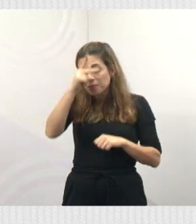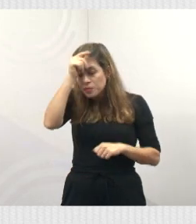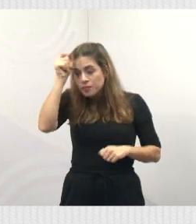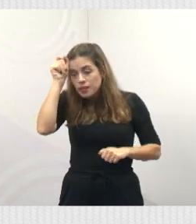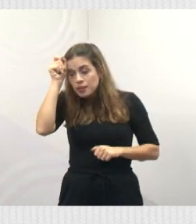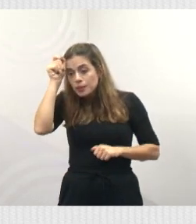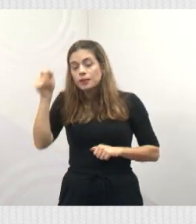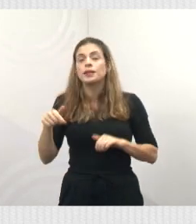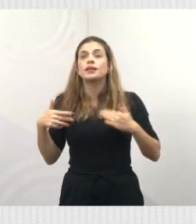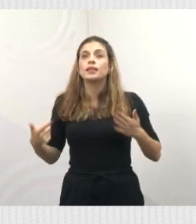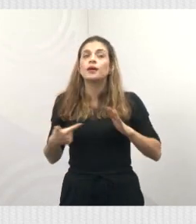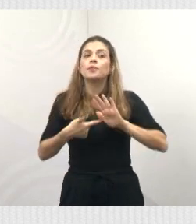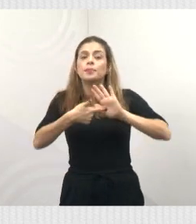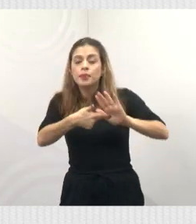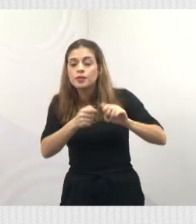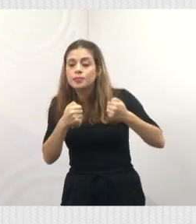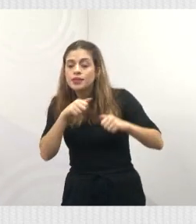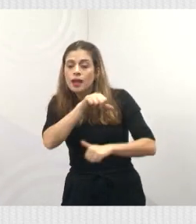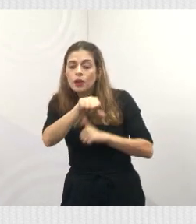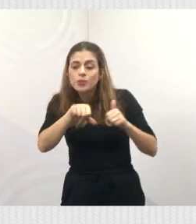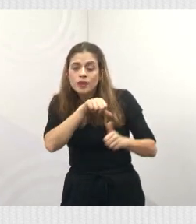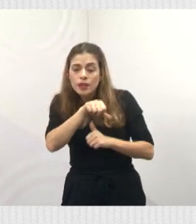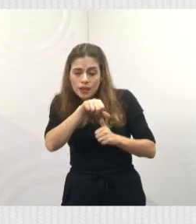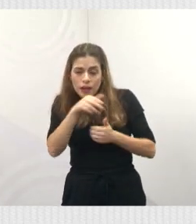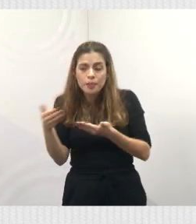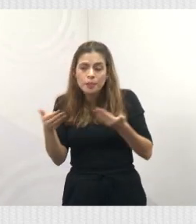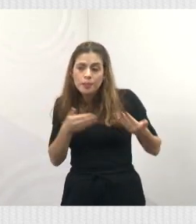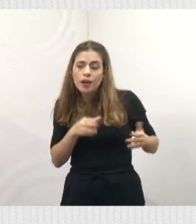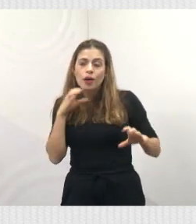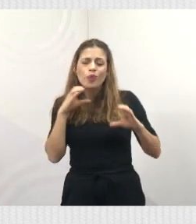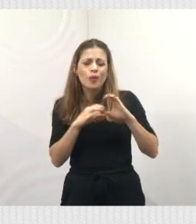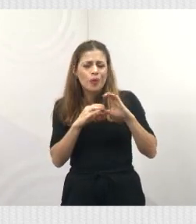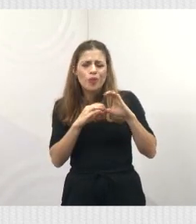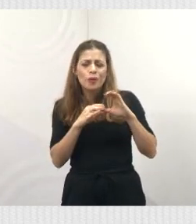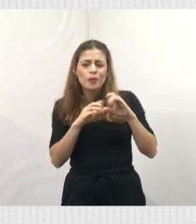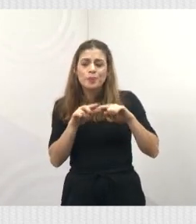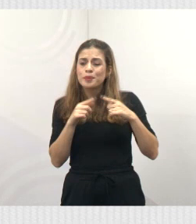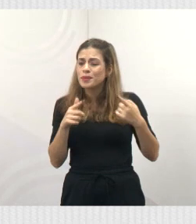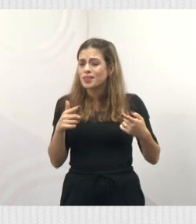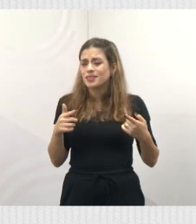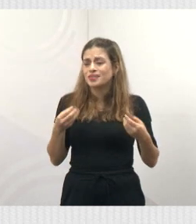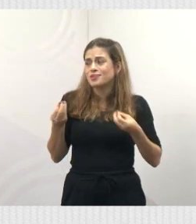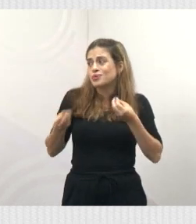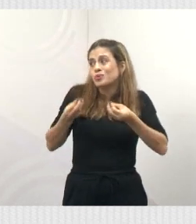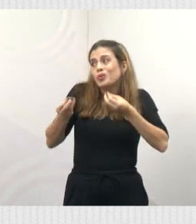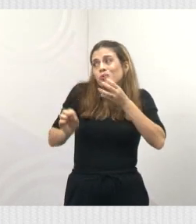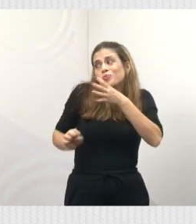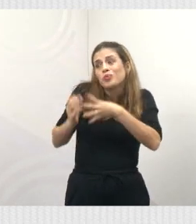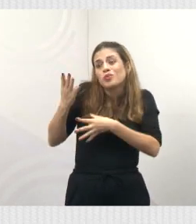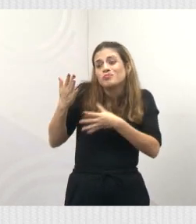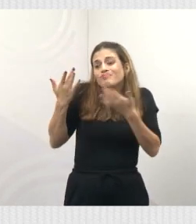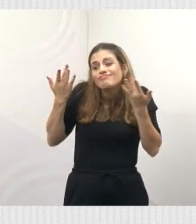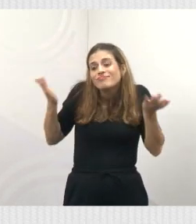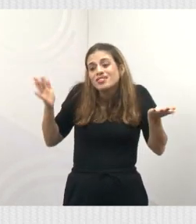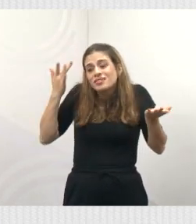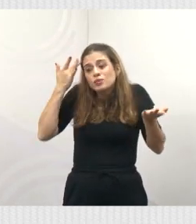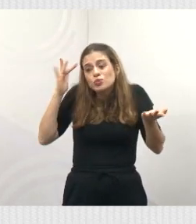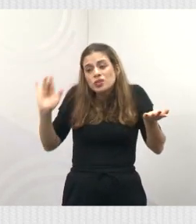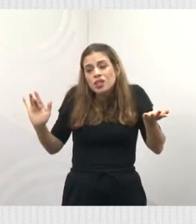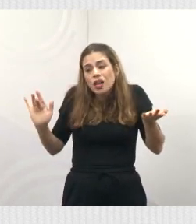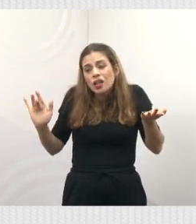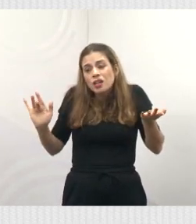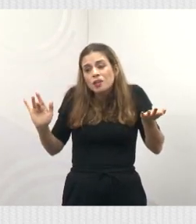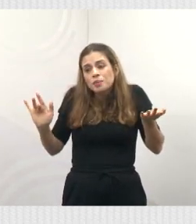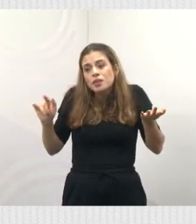novamente que precisa alterar para ser cargo provido por concurso público. Nós não sabemos como isso pode acontecer, vamos insistindo e eles